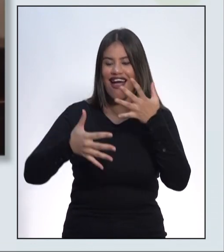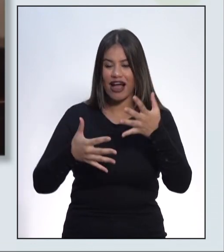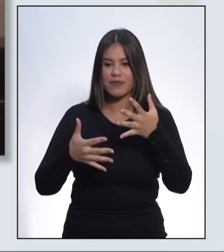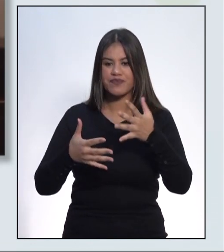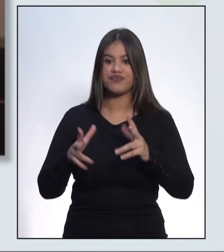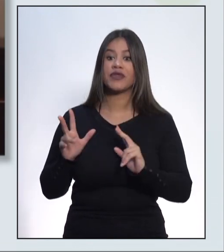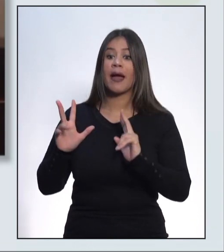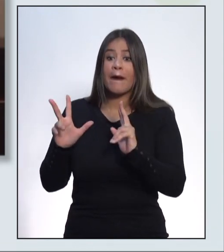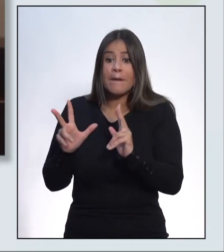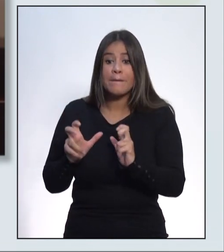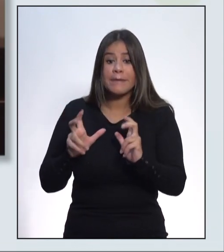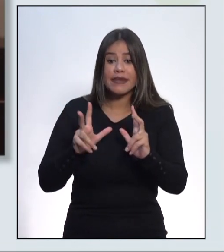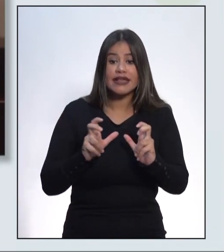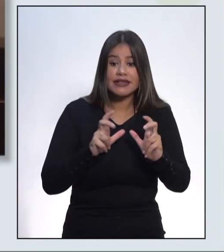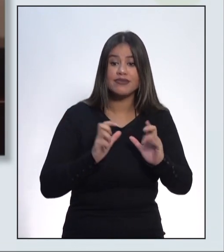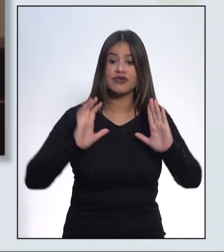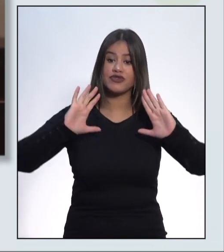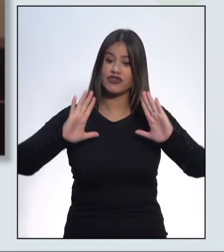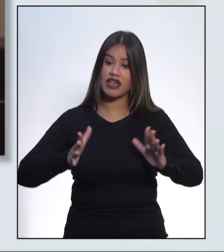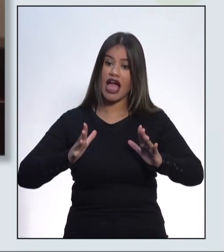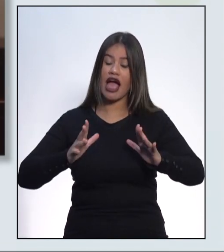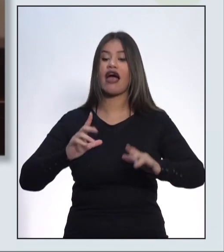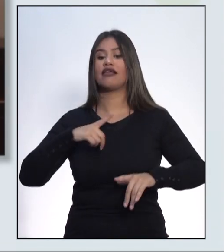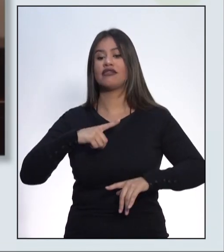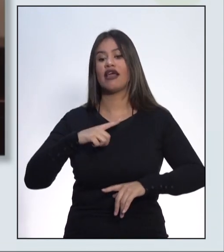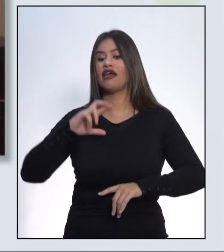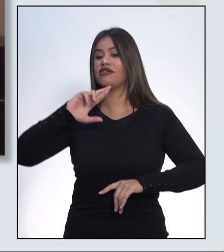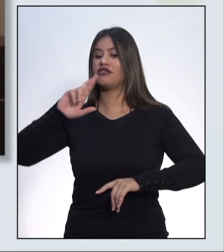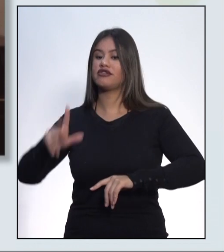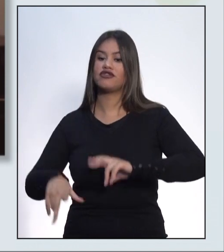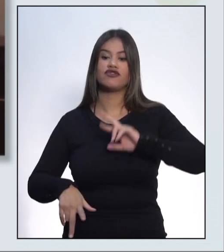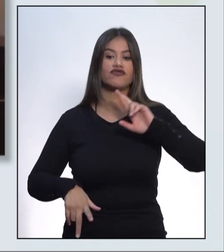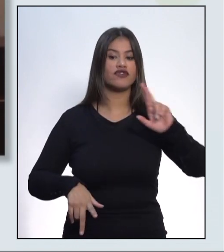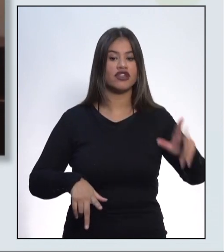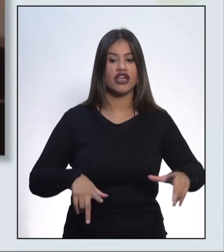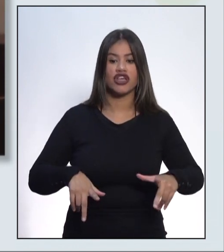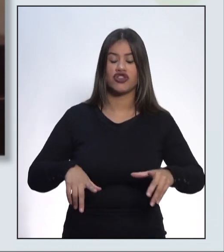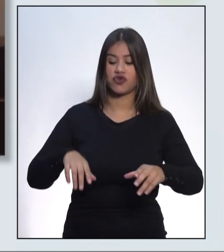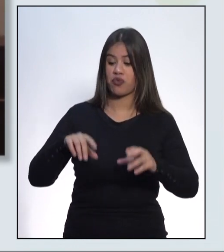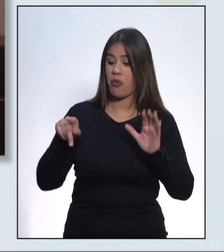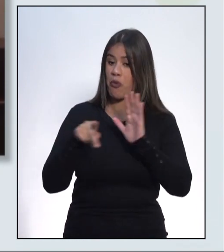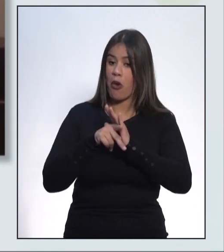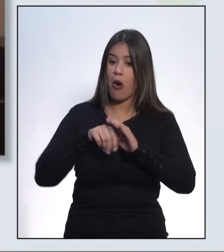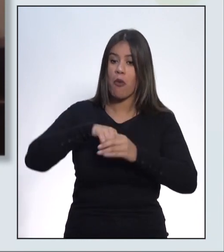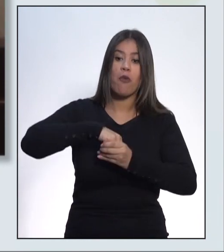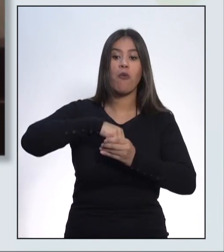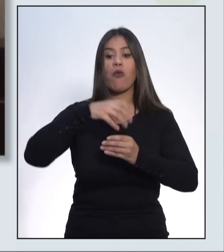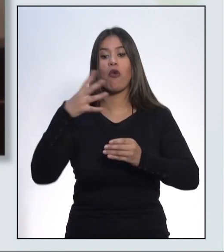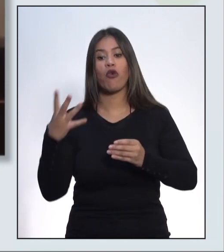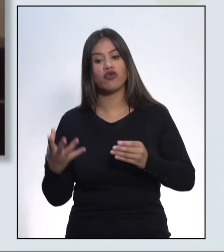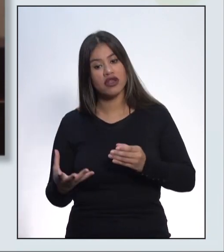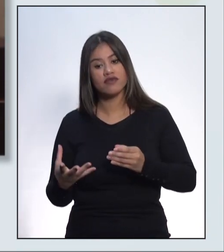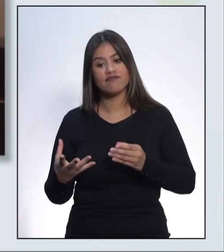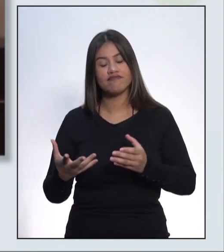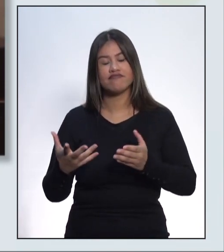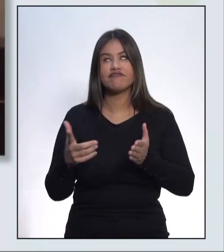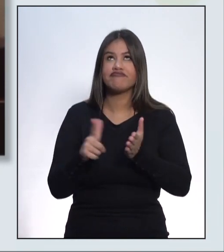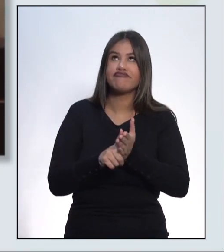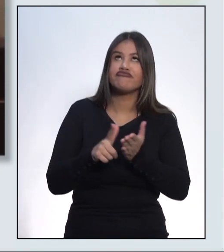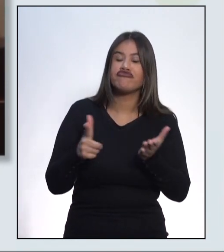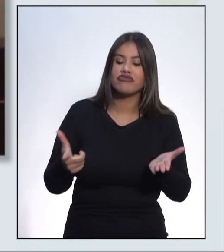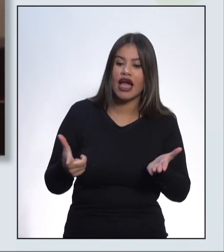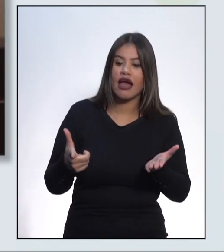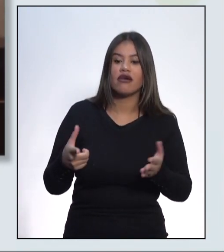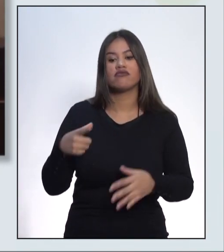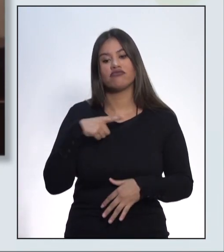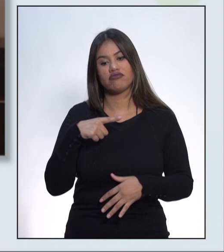em quantos formatos diferentes existem de conteúdos jornalísticos? Vamos pensar. Existem